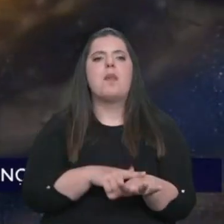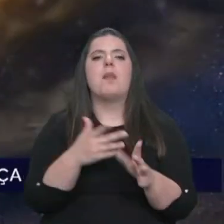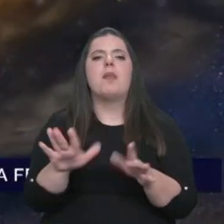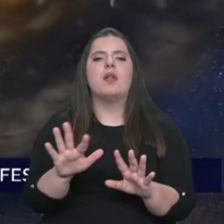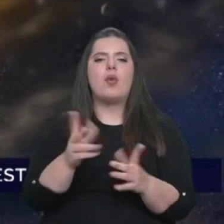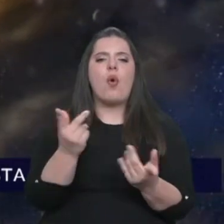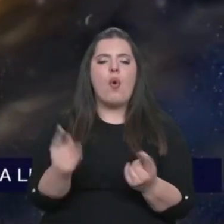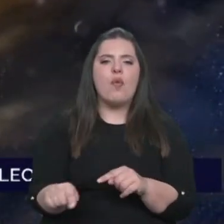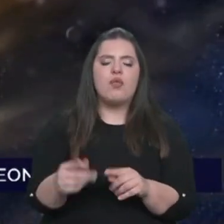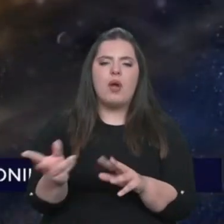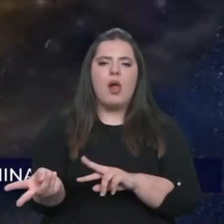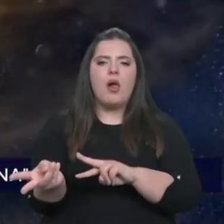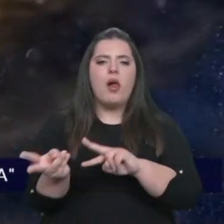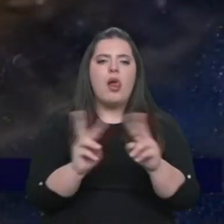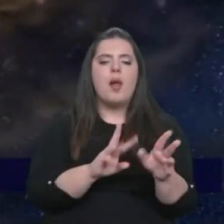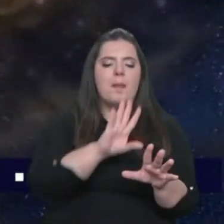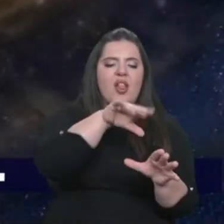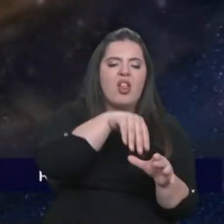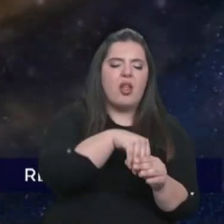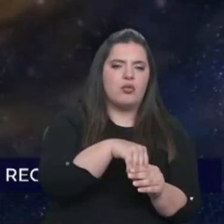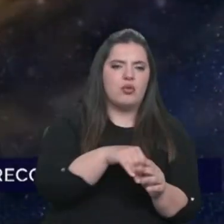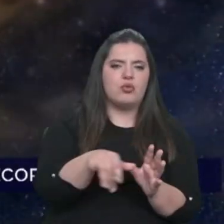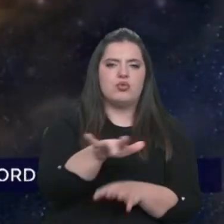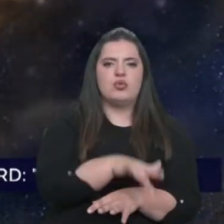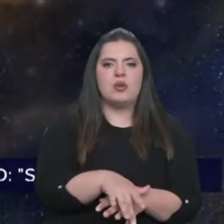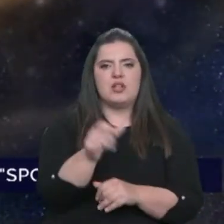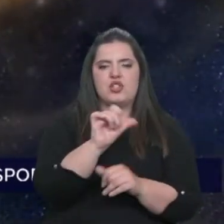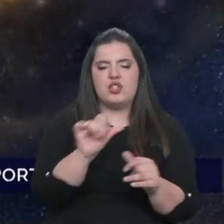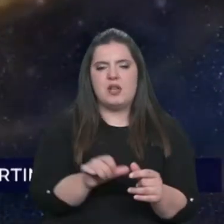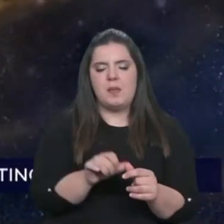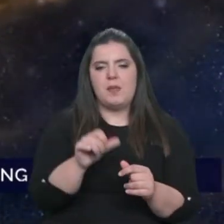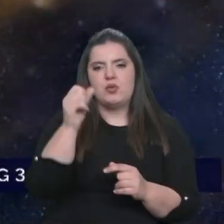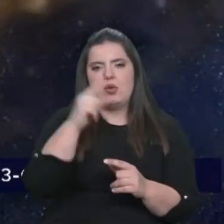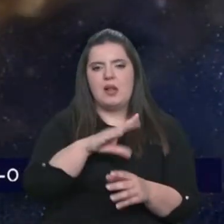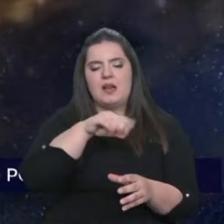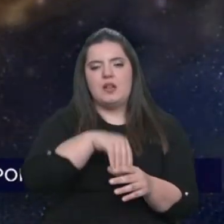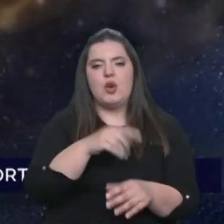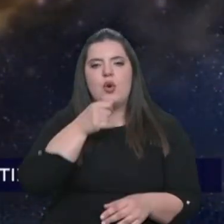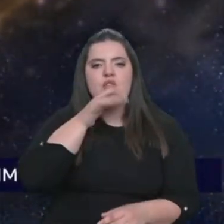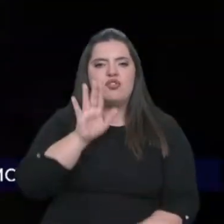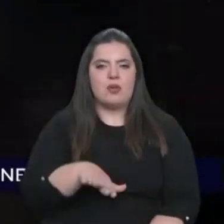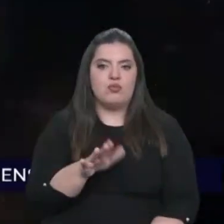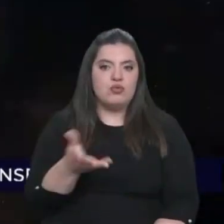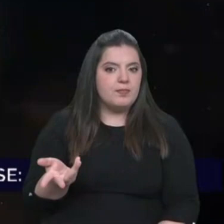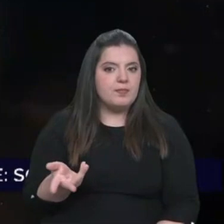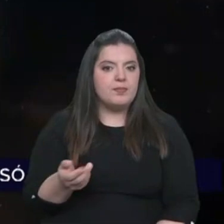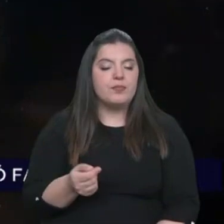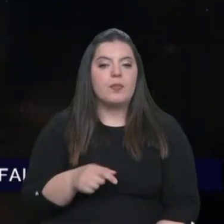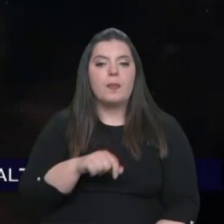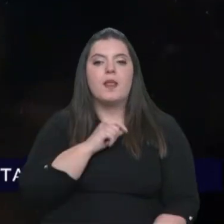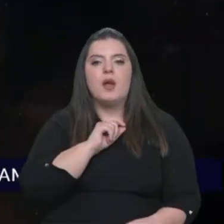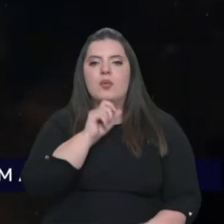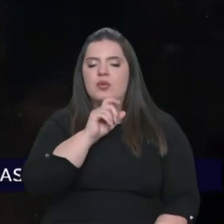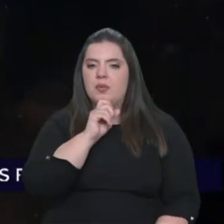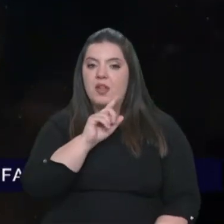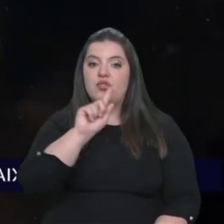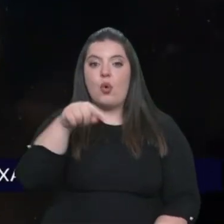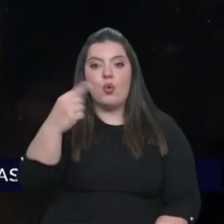esta migração de Júpiter aqui para dentro, para a zona do Sistema Solar interior, onde nós estamos? Porque isto pode ajudar a desbloquear uma série de